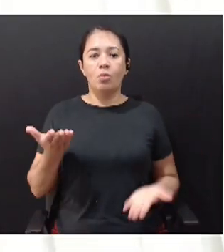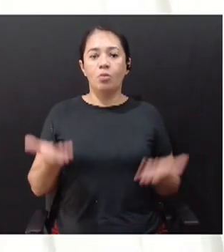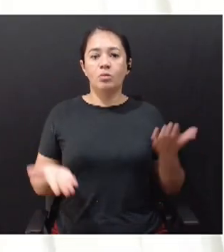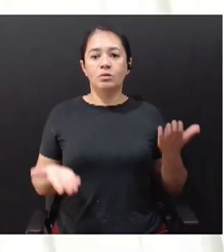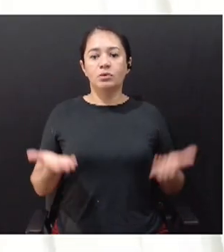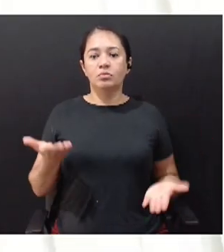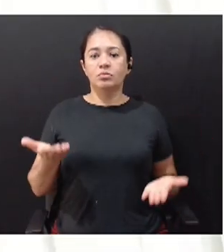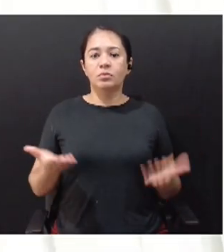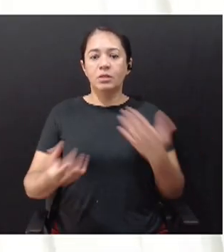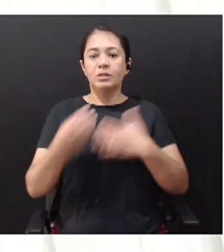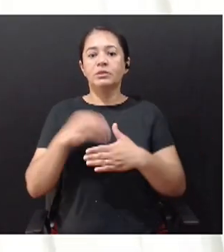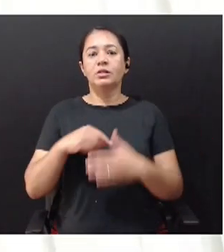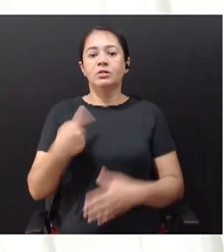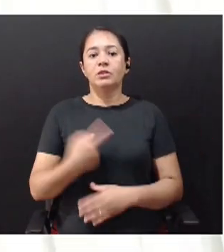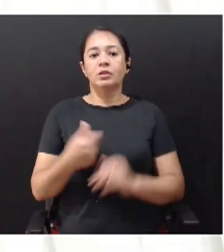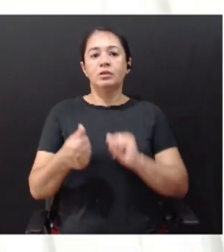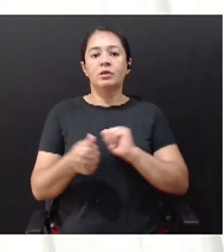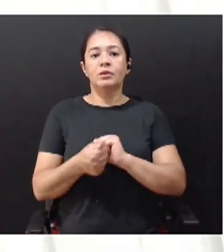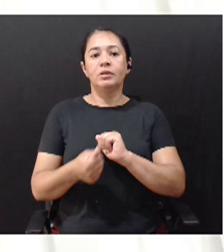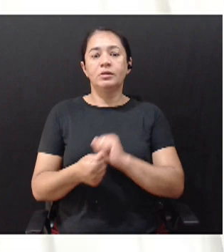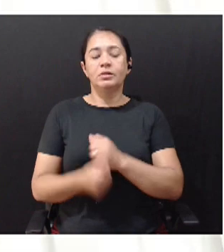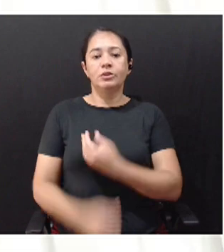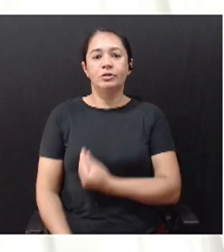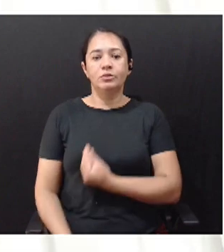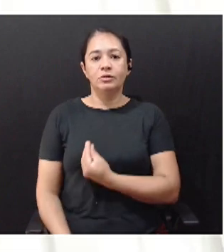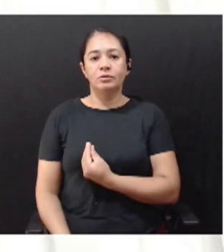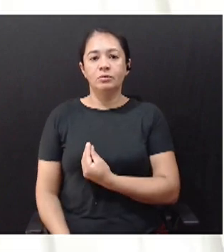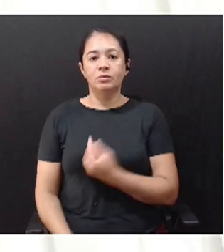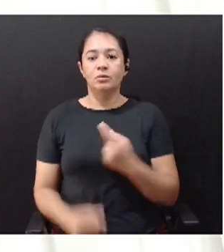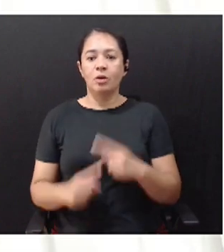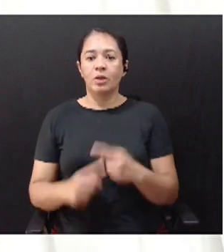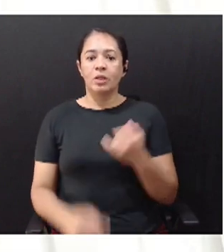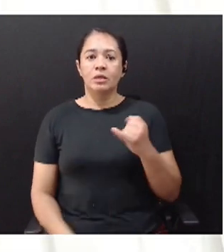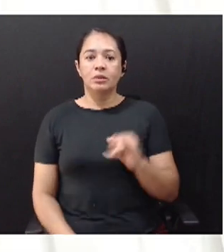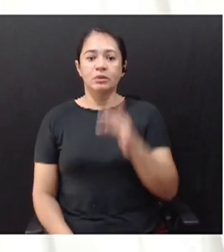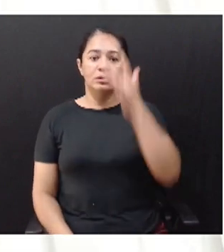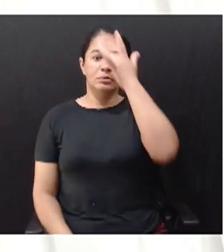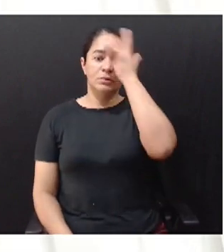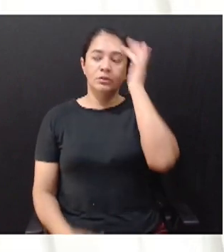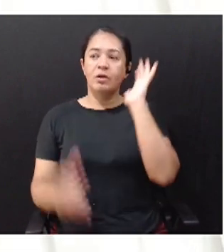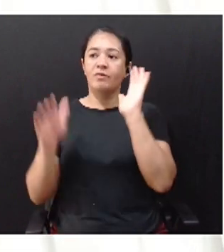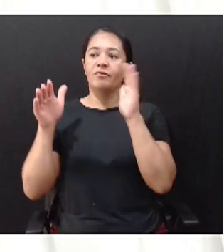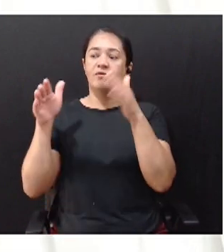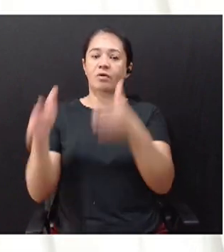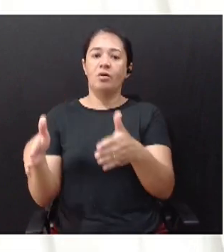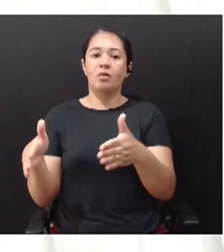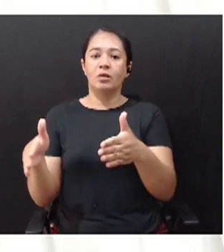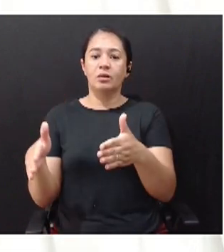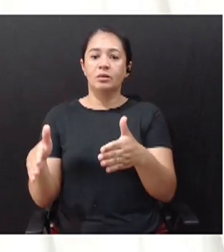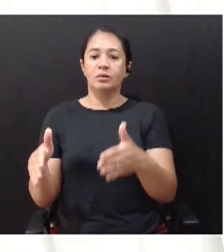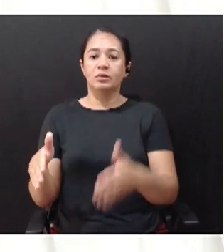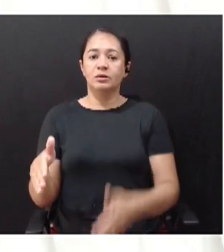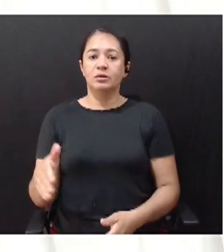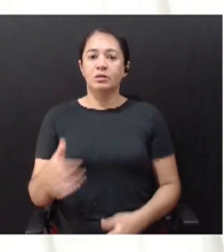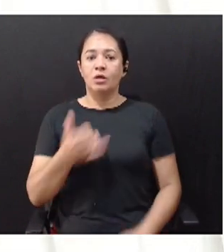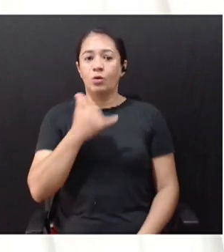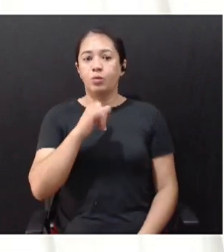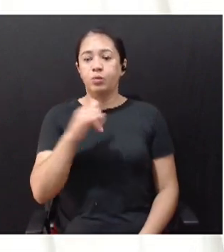da nossa qualidade de vida, Uhum. né? Porque se a pessoa foca, por exemplo, toda a energia dela só no